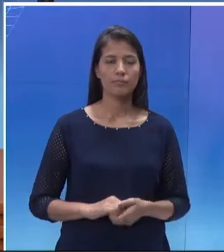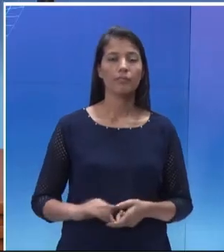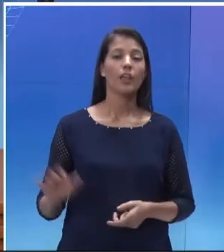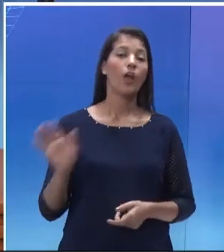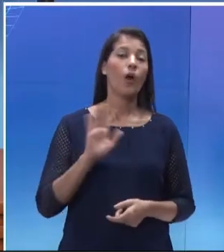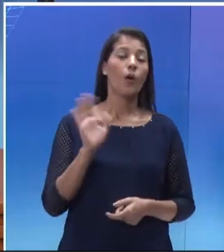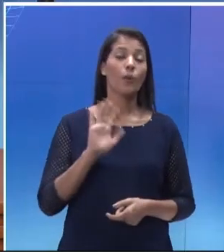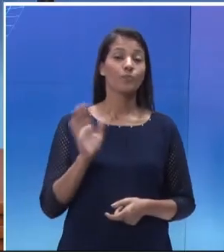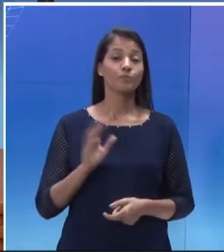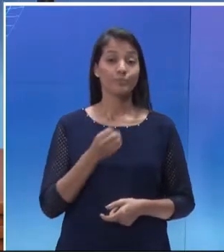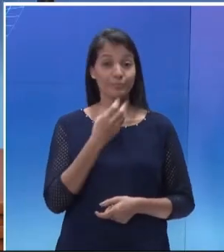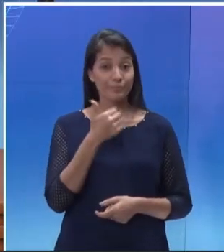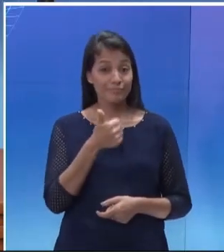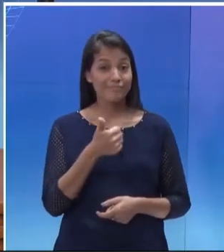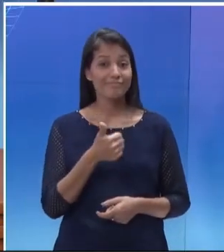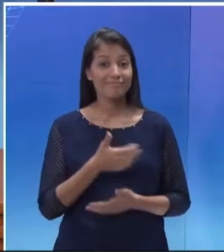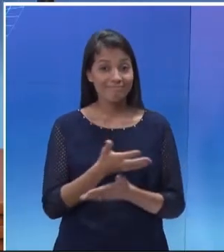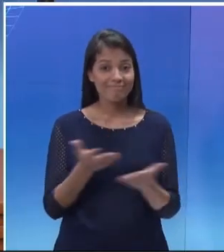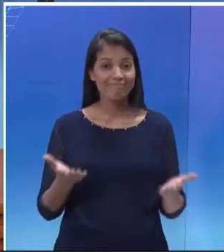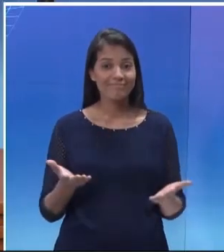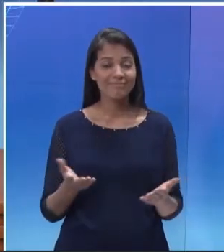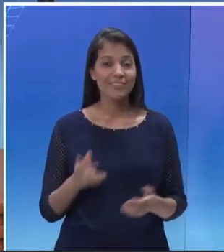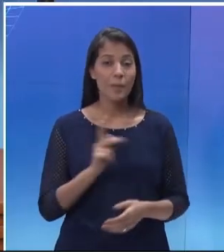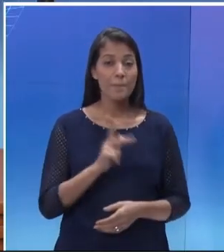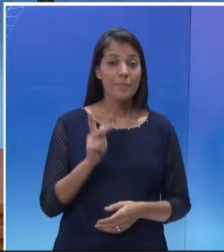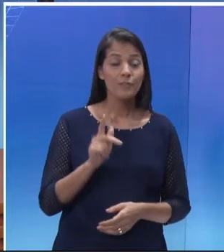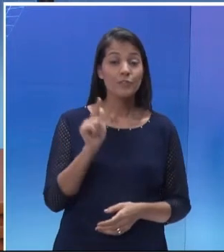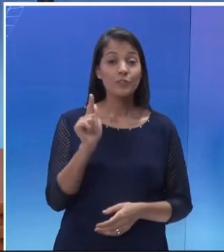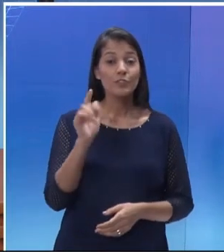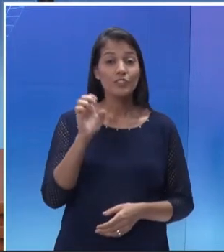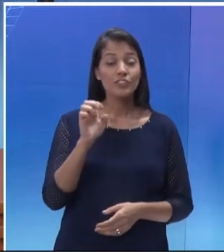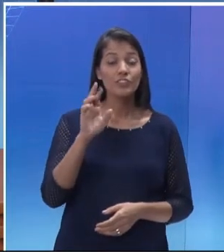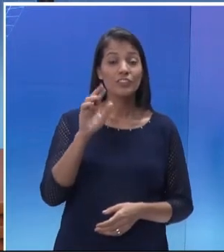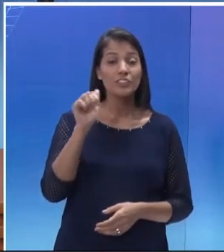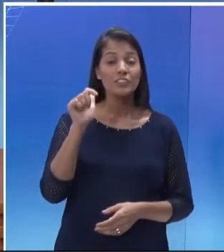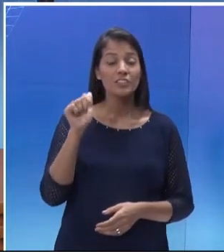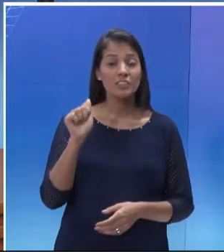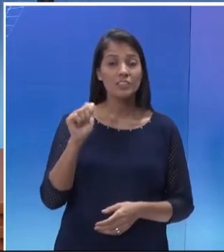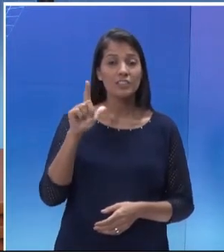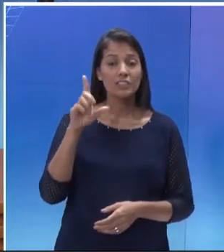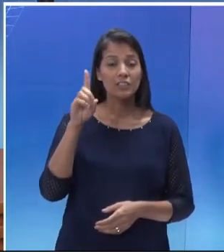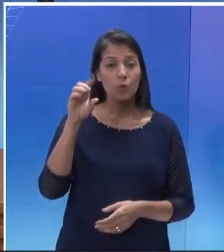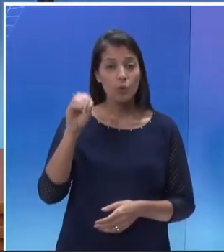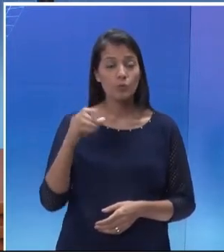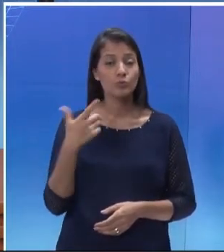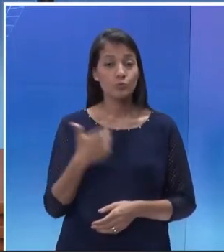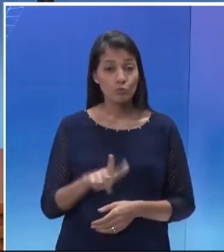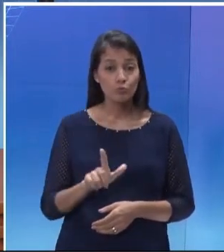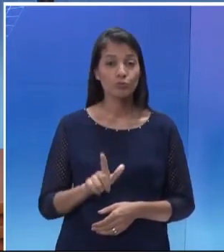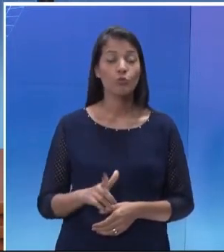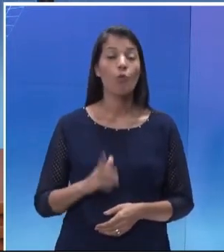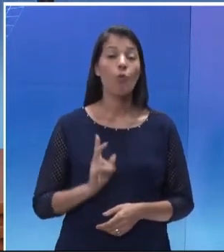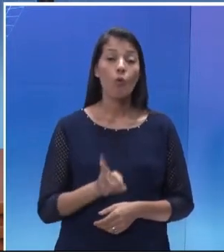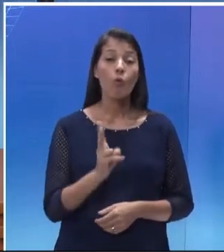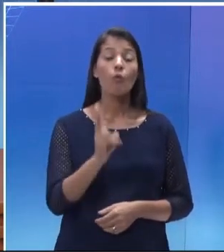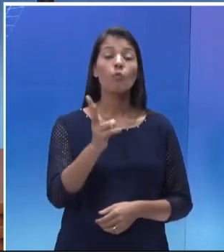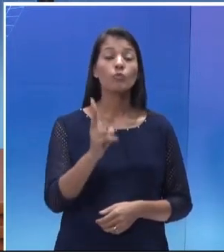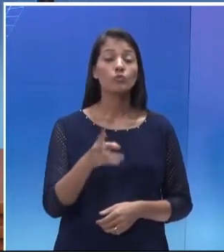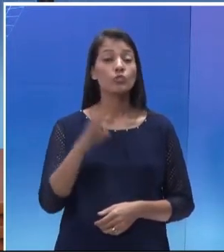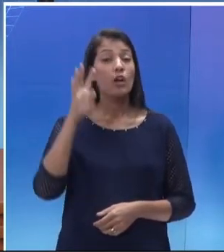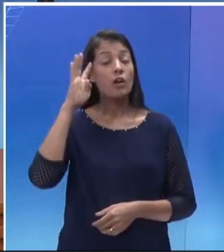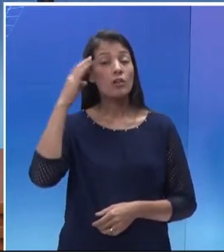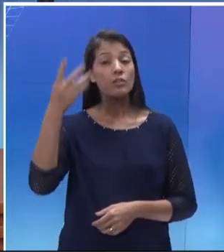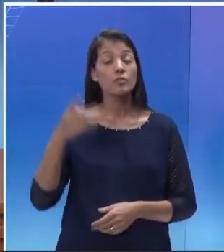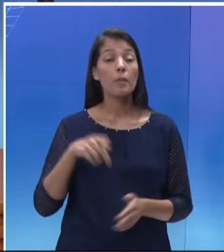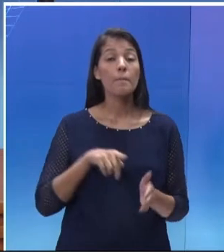Fala galera, tudo bem com vocês? Professor Geraldo novamente na área e hoje nós vamos continuar com as resoluções das questões